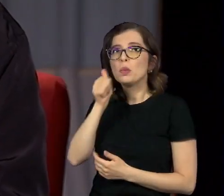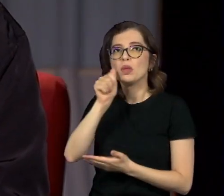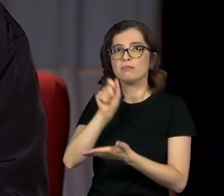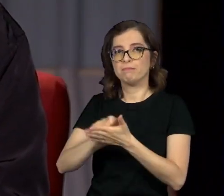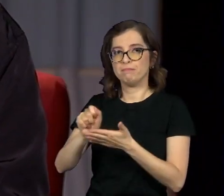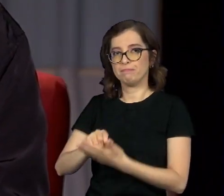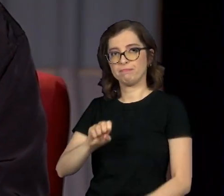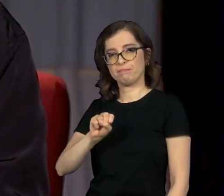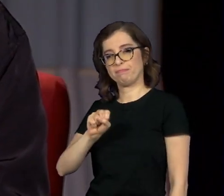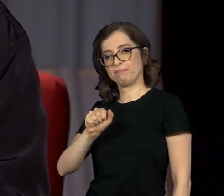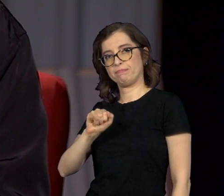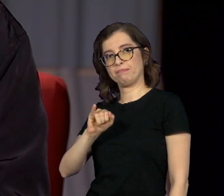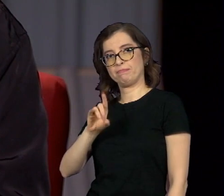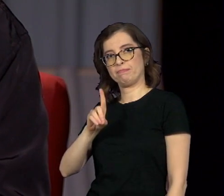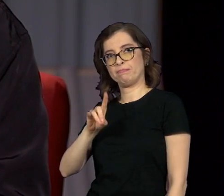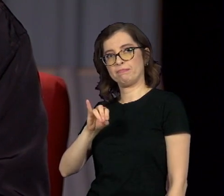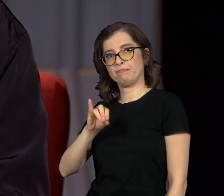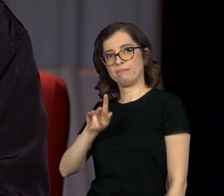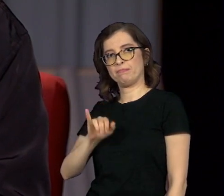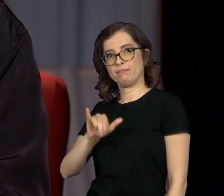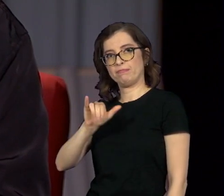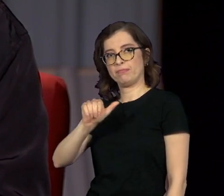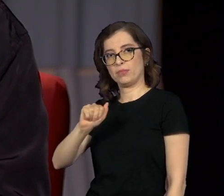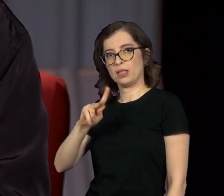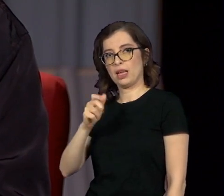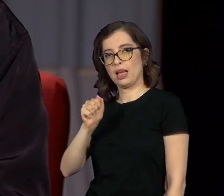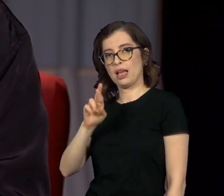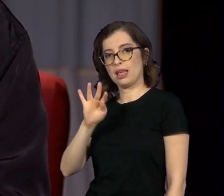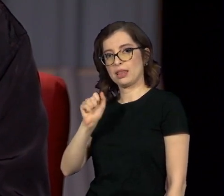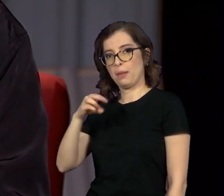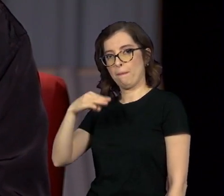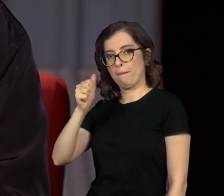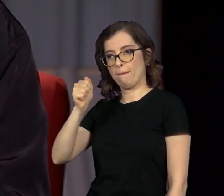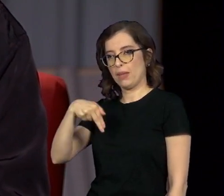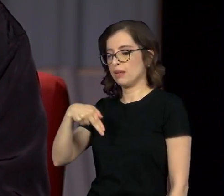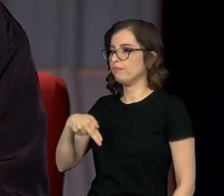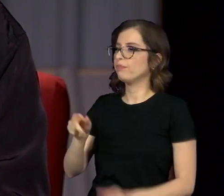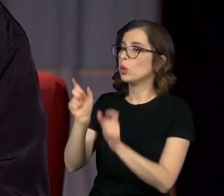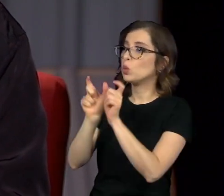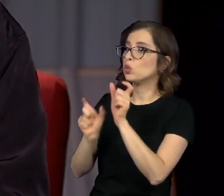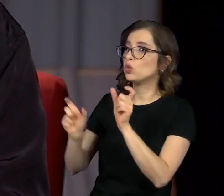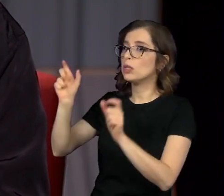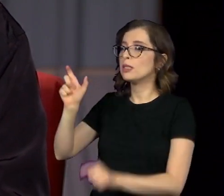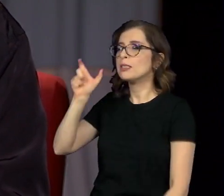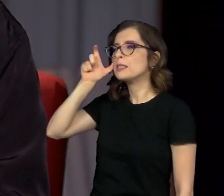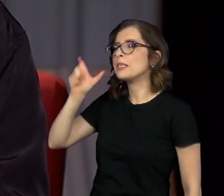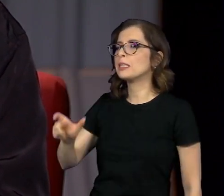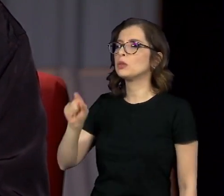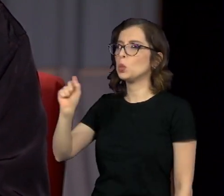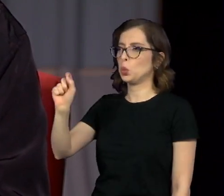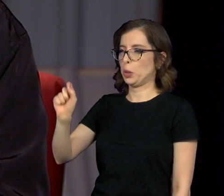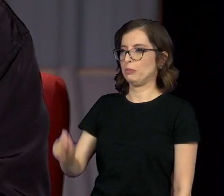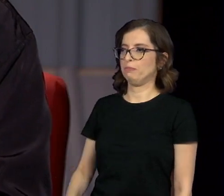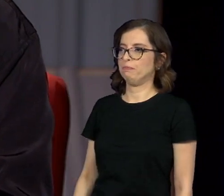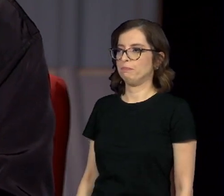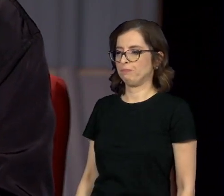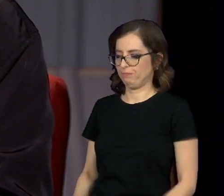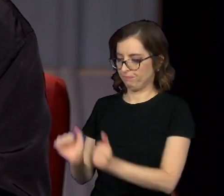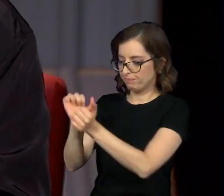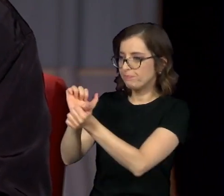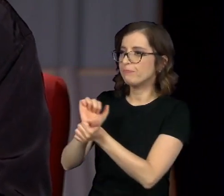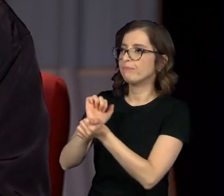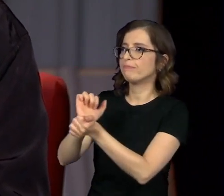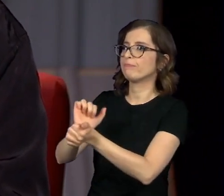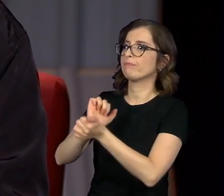me apresentou um conceito que eu achei bem interessante, que é o conceito de sobrevida da escravidão. E